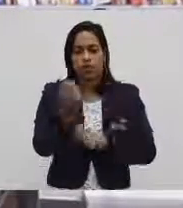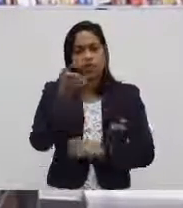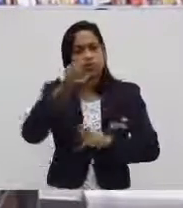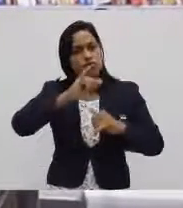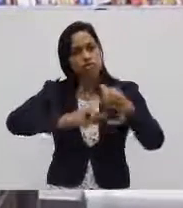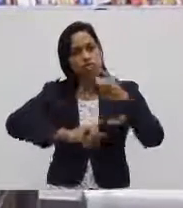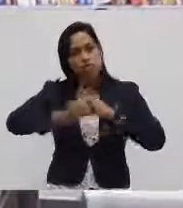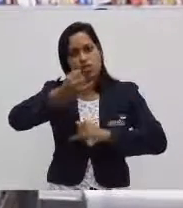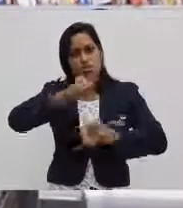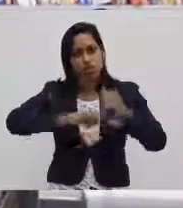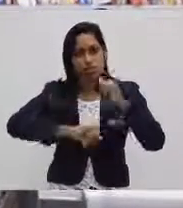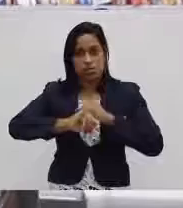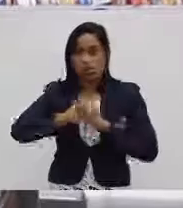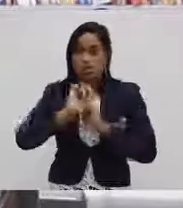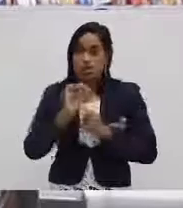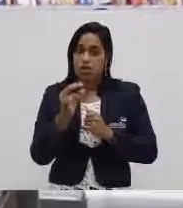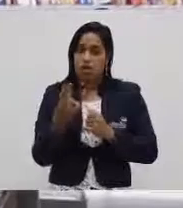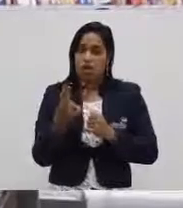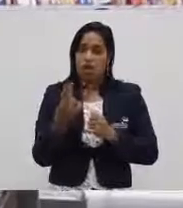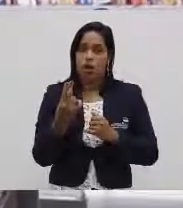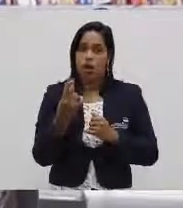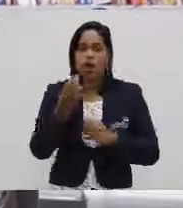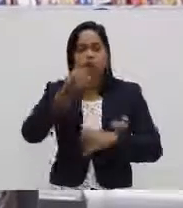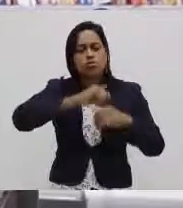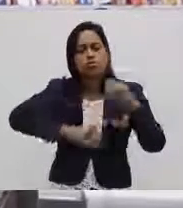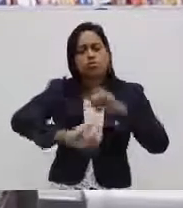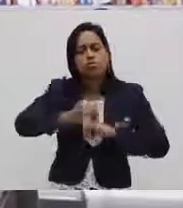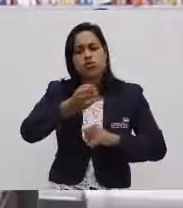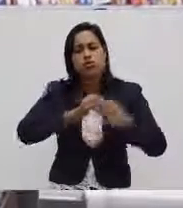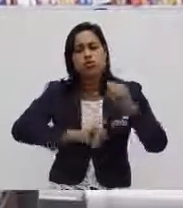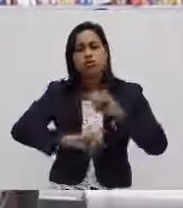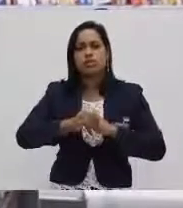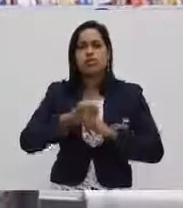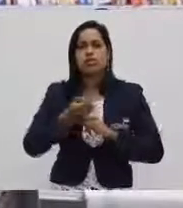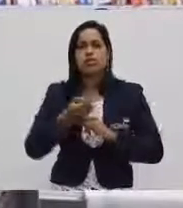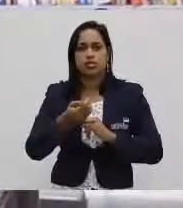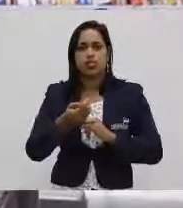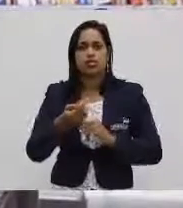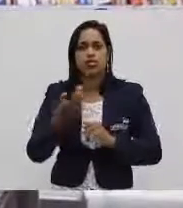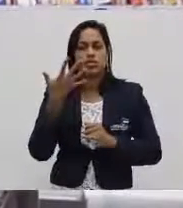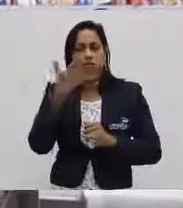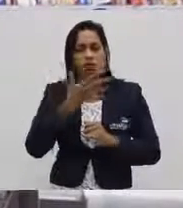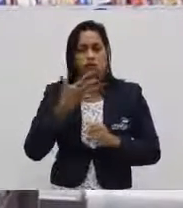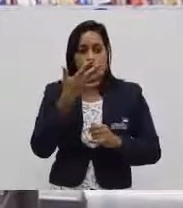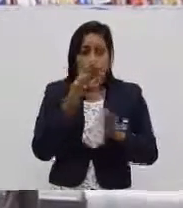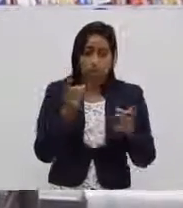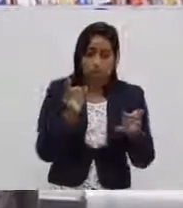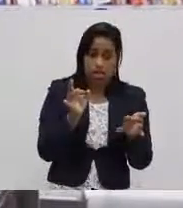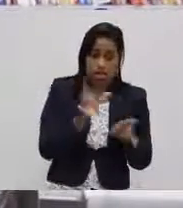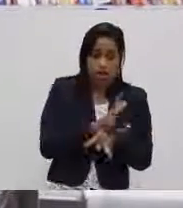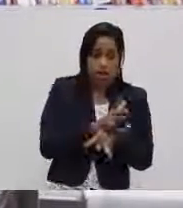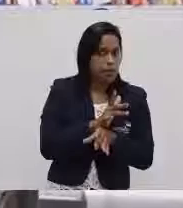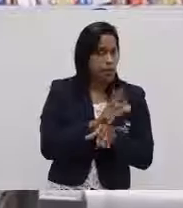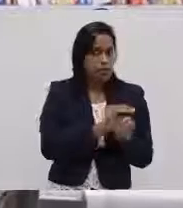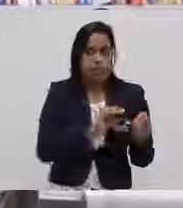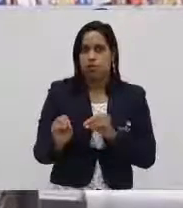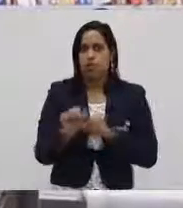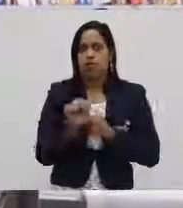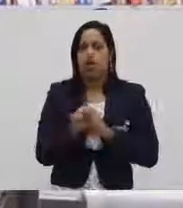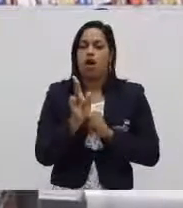ou indústria de celulose. Vários lotes daqueles produtos, enquanto não se termina aquele lote, não se muda aquele